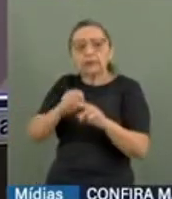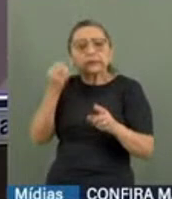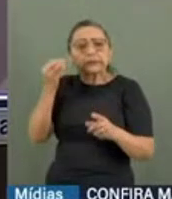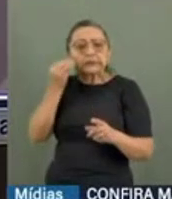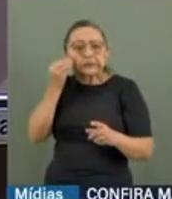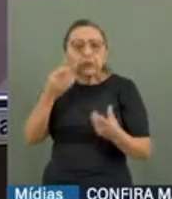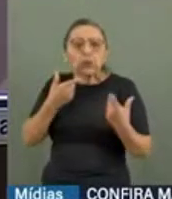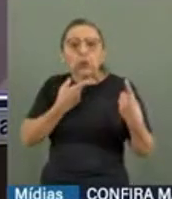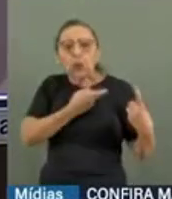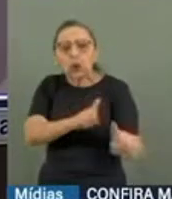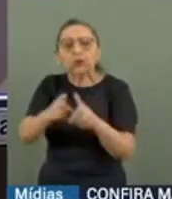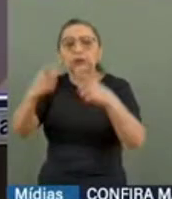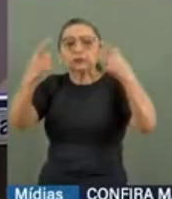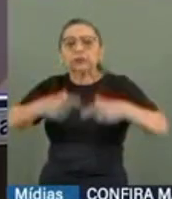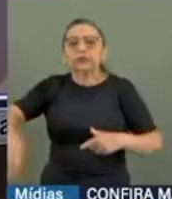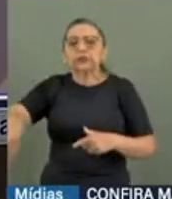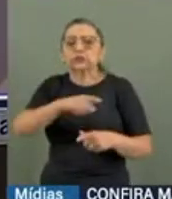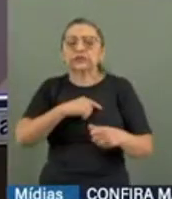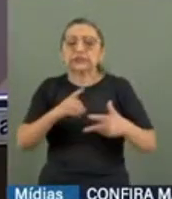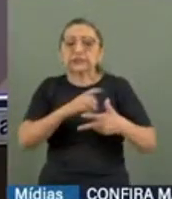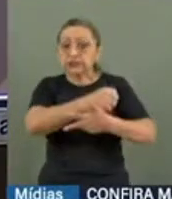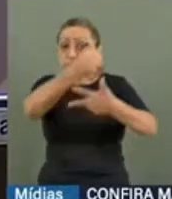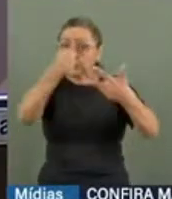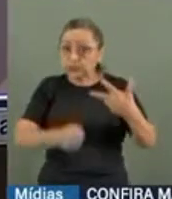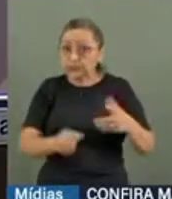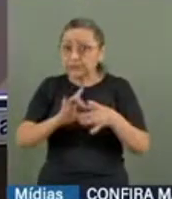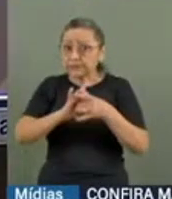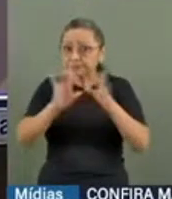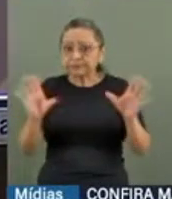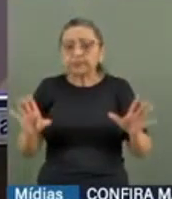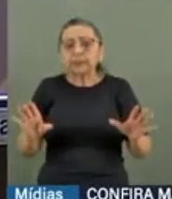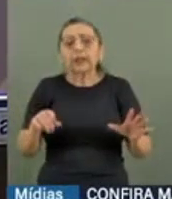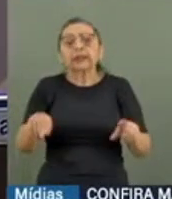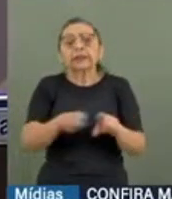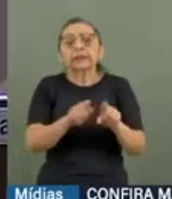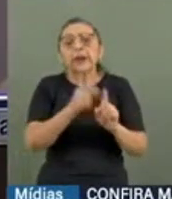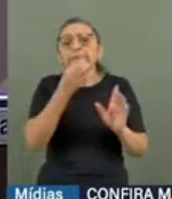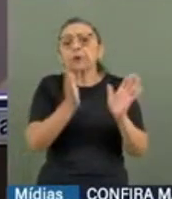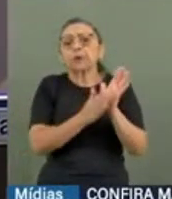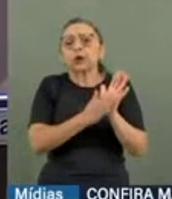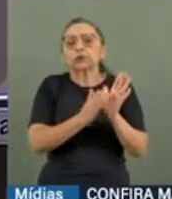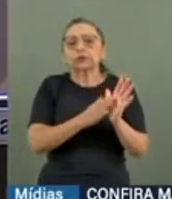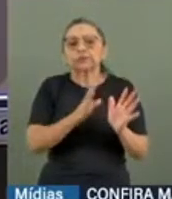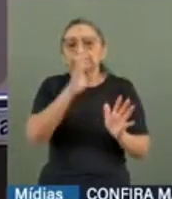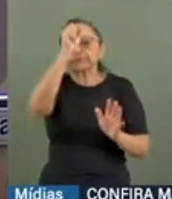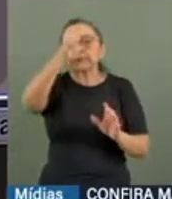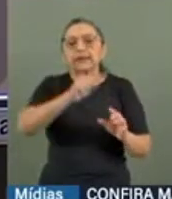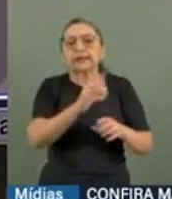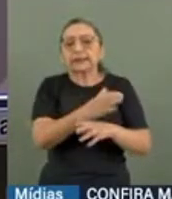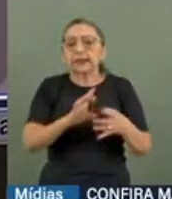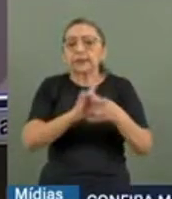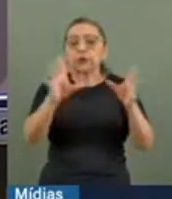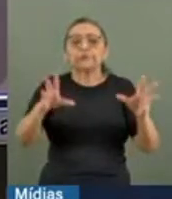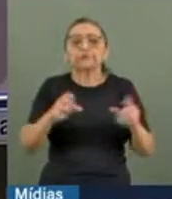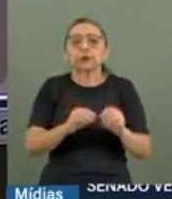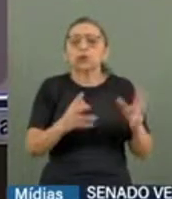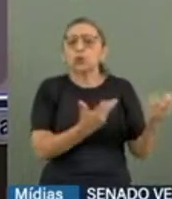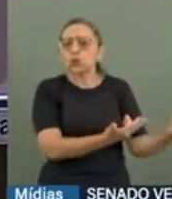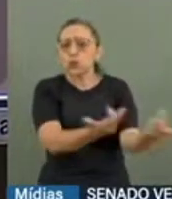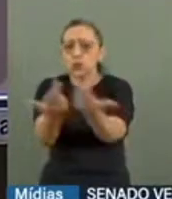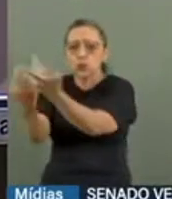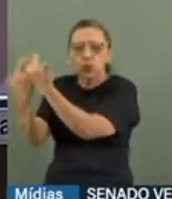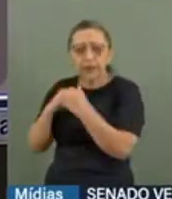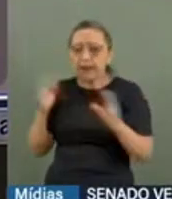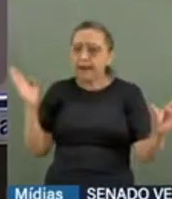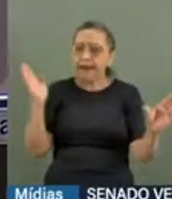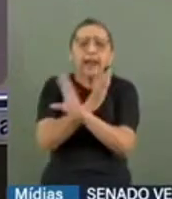contra o espaço inviolável das instituições republicanas e a proposta de ruptura democrática foram unânime e